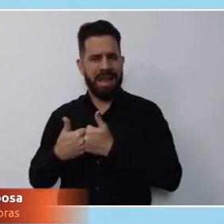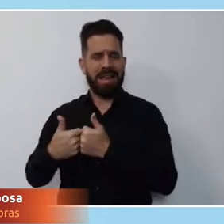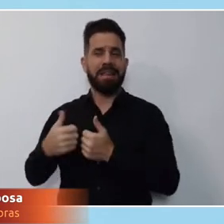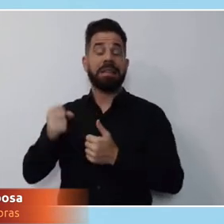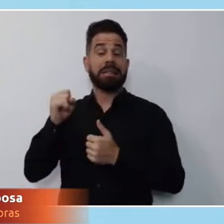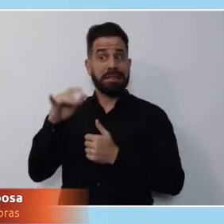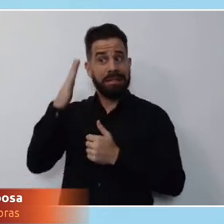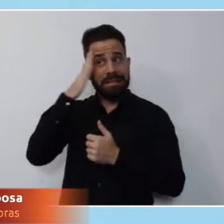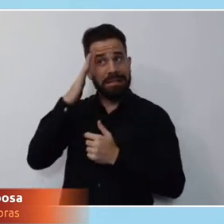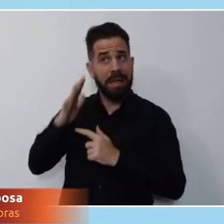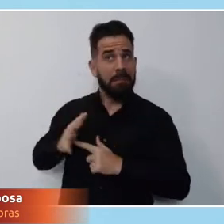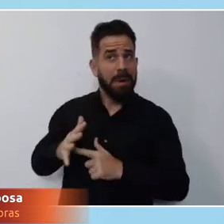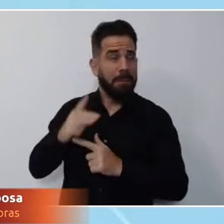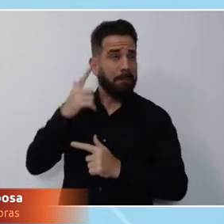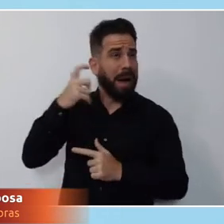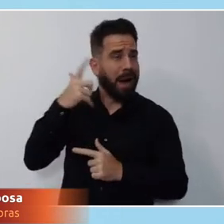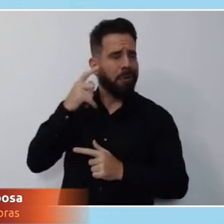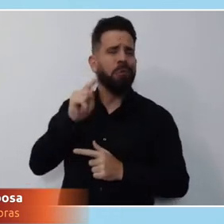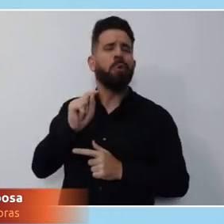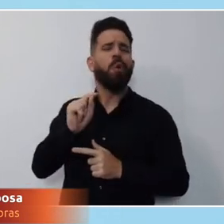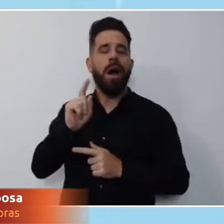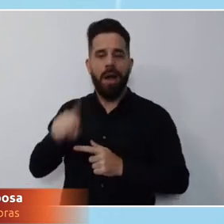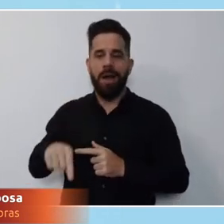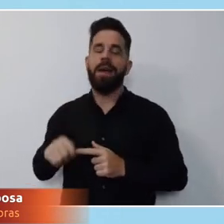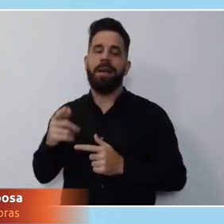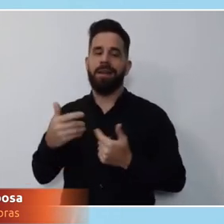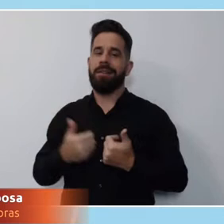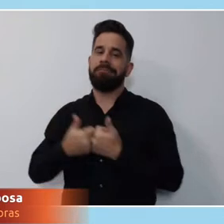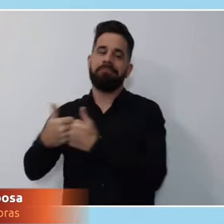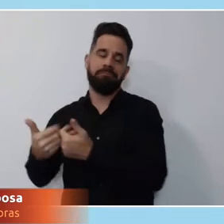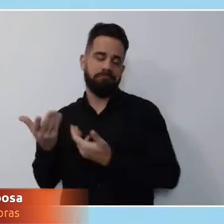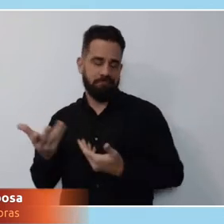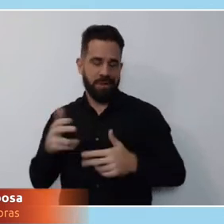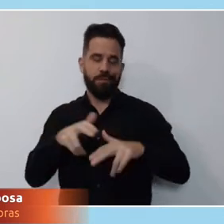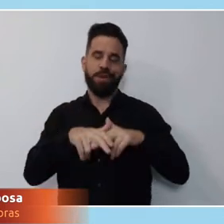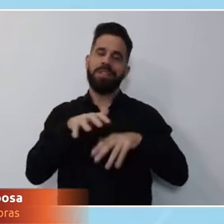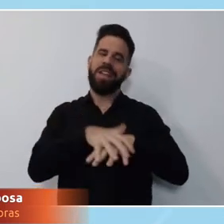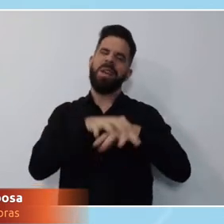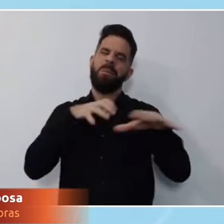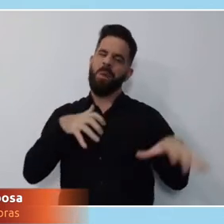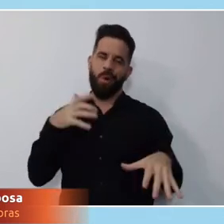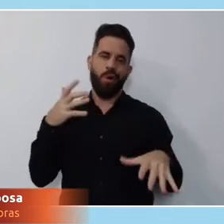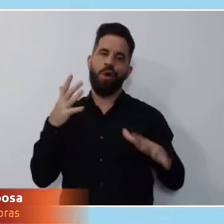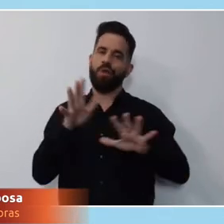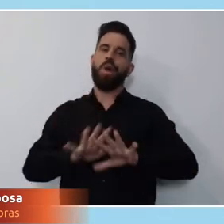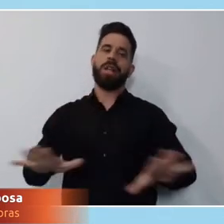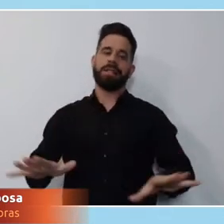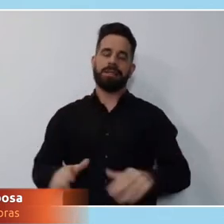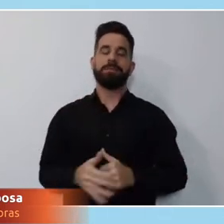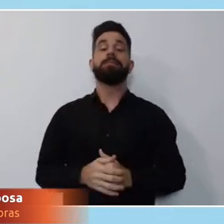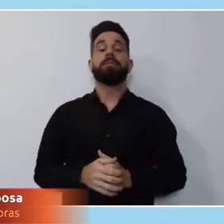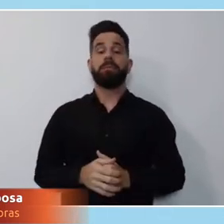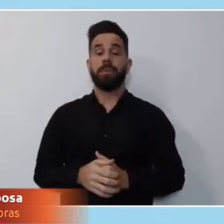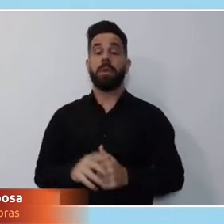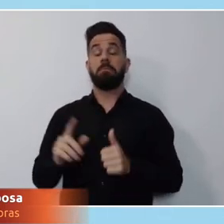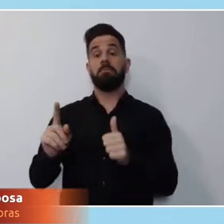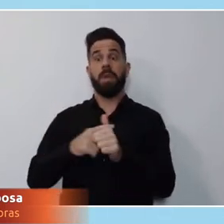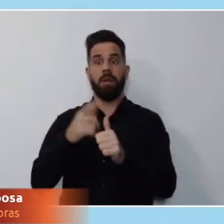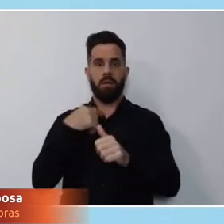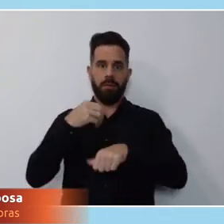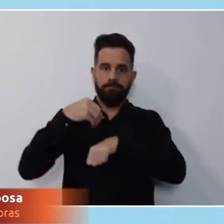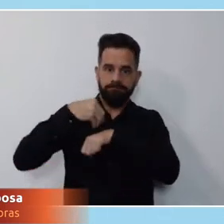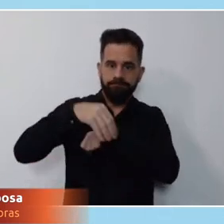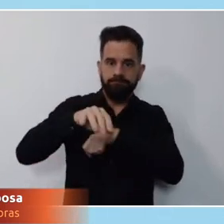peço desculpas já, mas trabalho remoto tem dessas, né? Mas então vamos lá. A primeira informação que eu tenho para trazer é sobre o